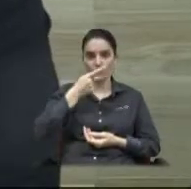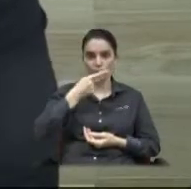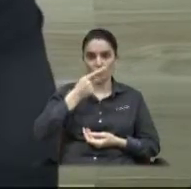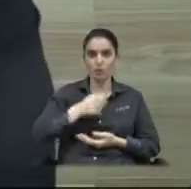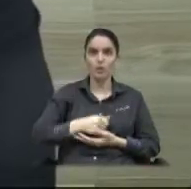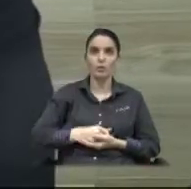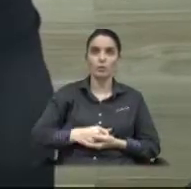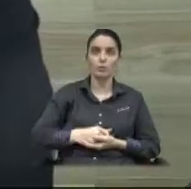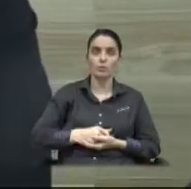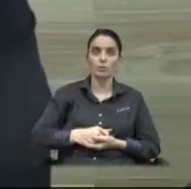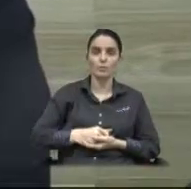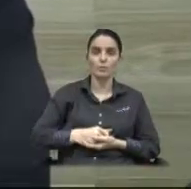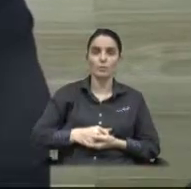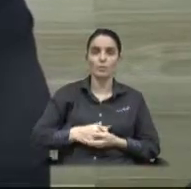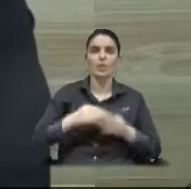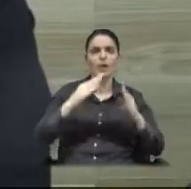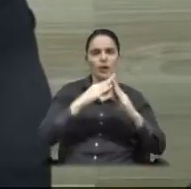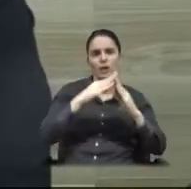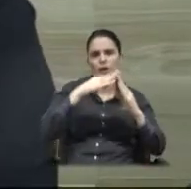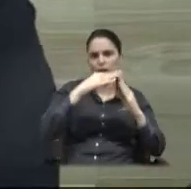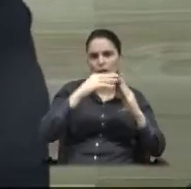loja,